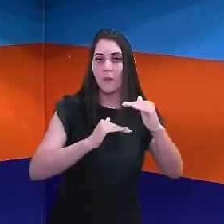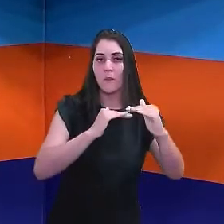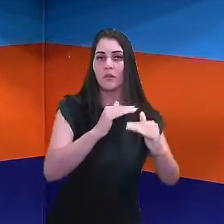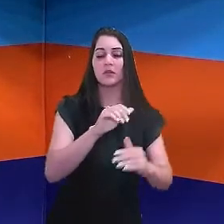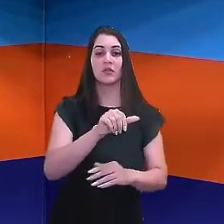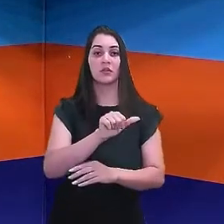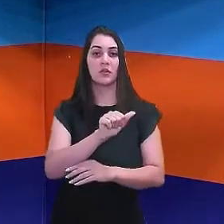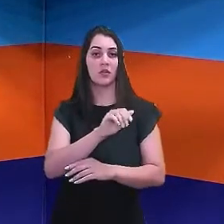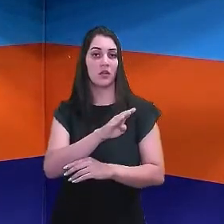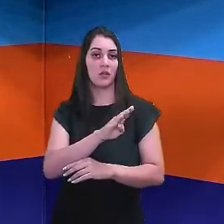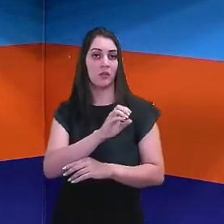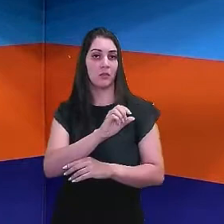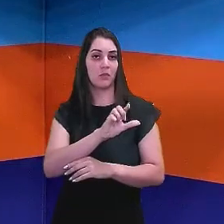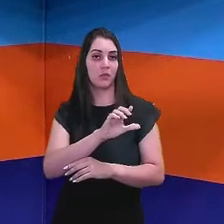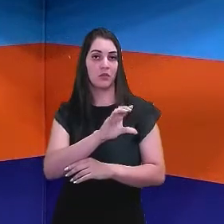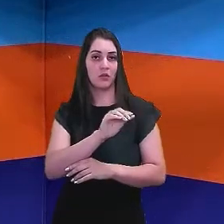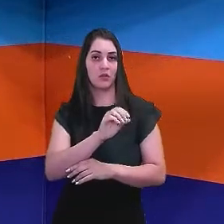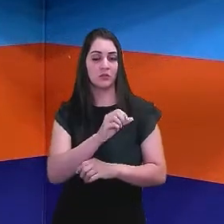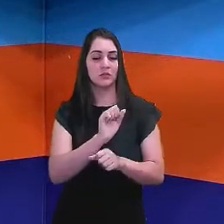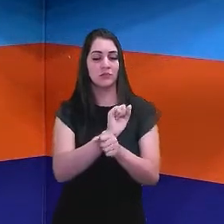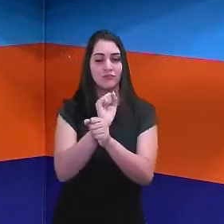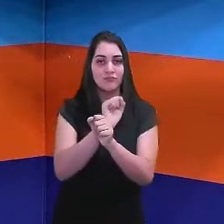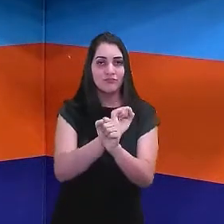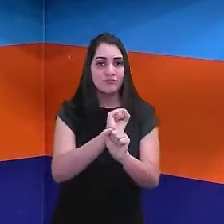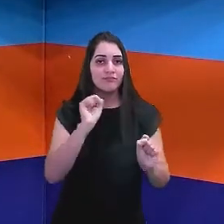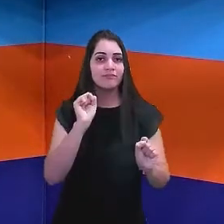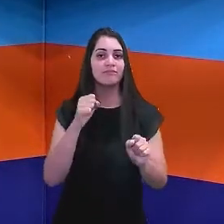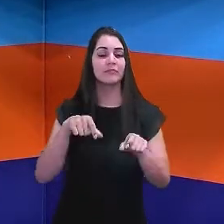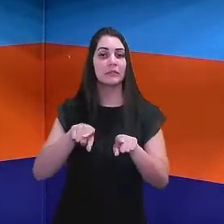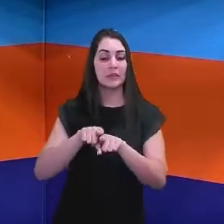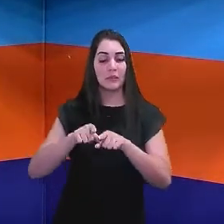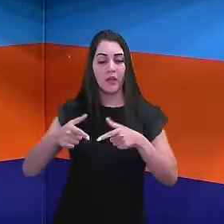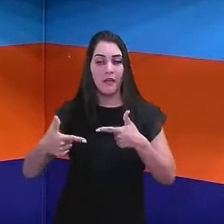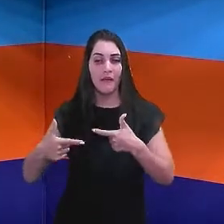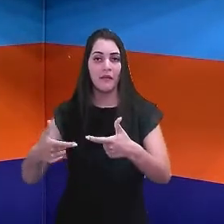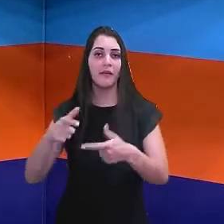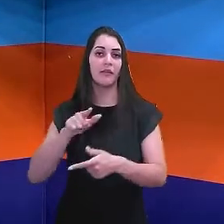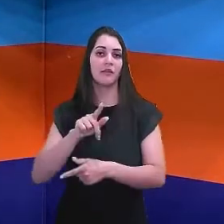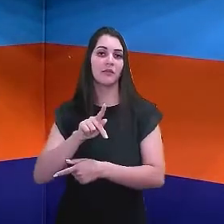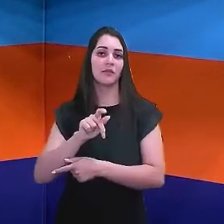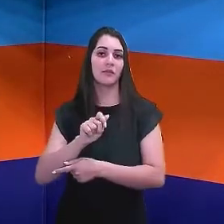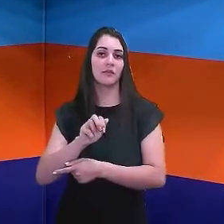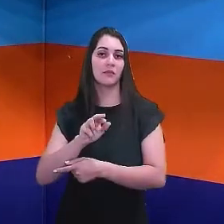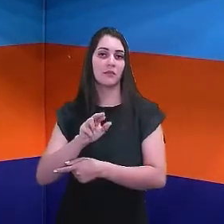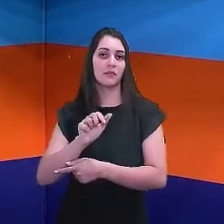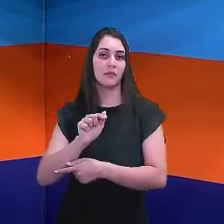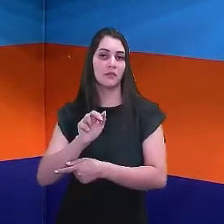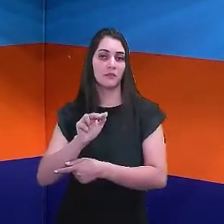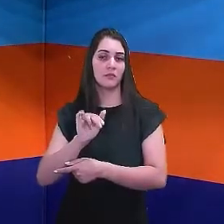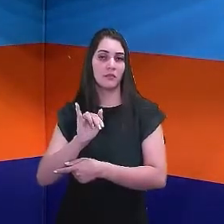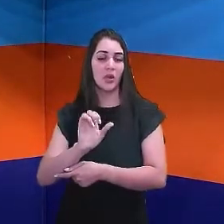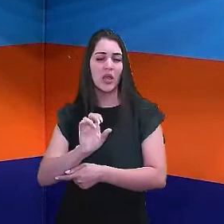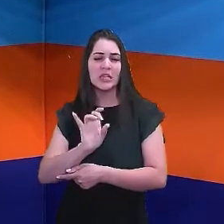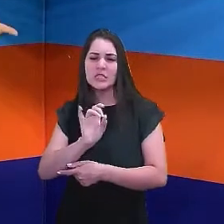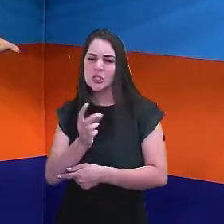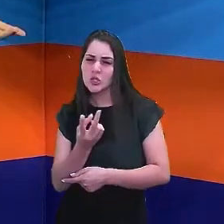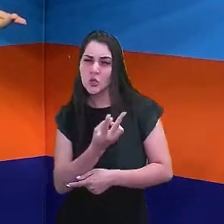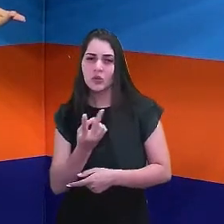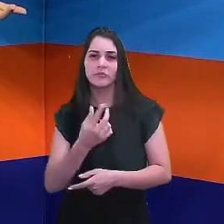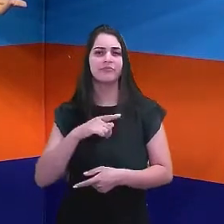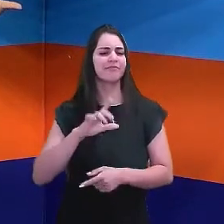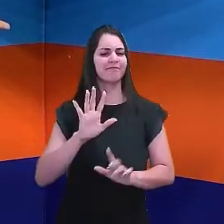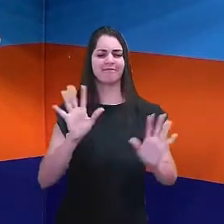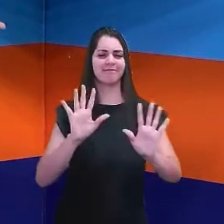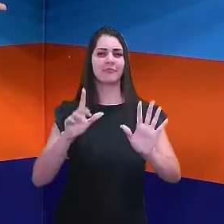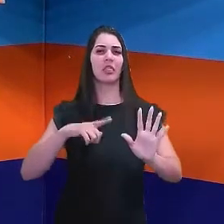abolicionista que vinha se desencadeando, a Guerra do Paraguai, mas não apenas esse, né? As